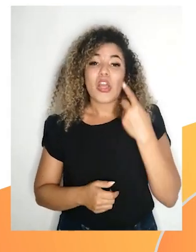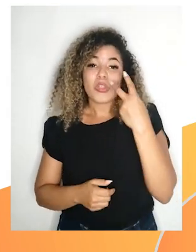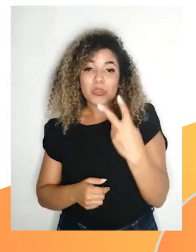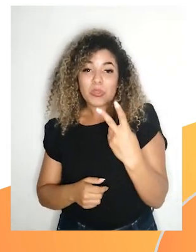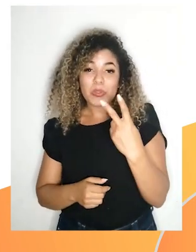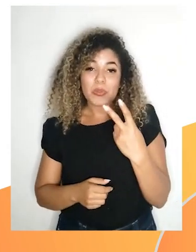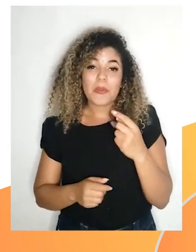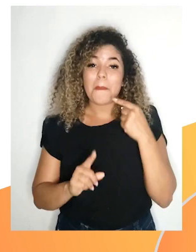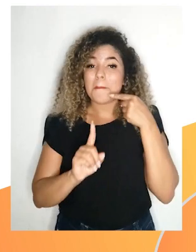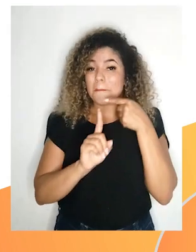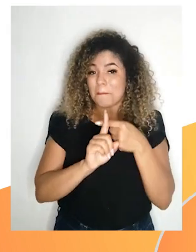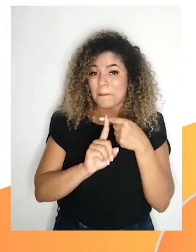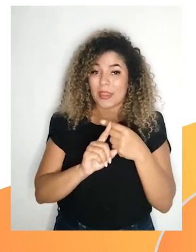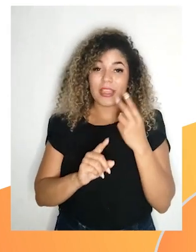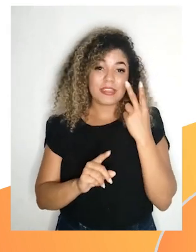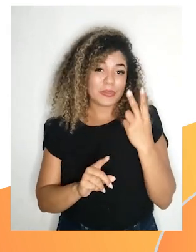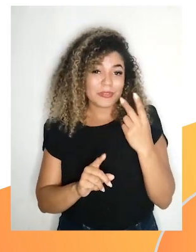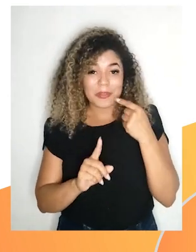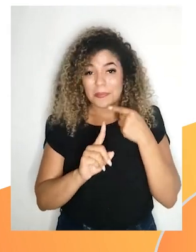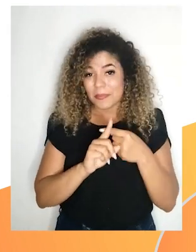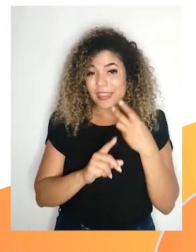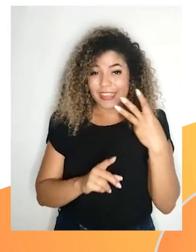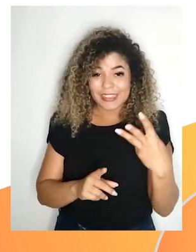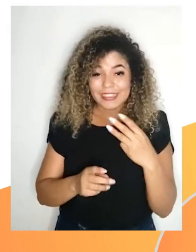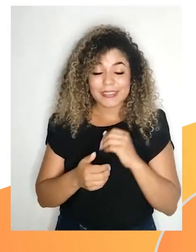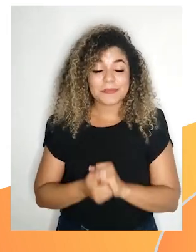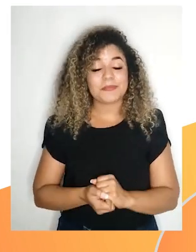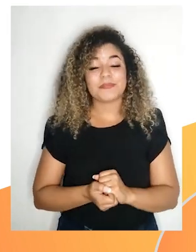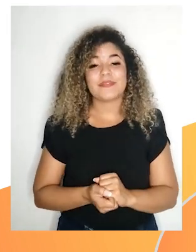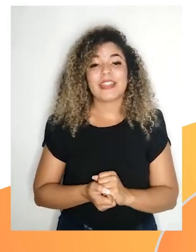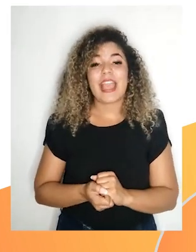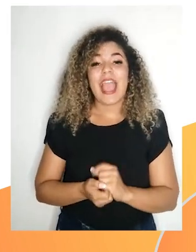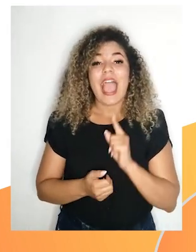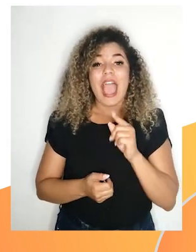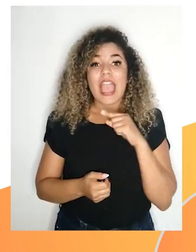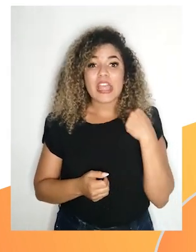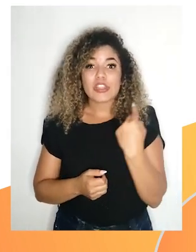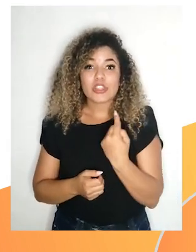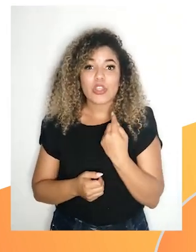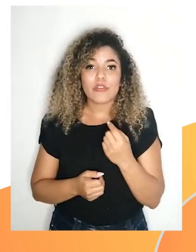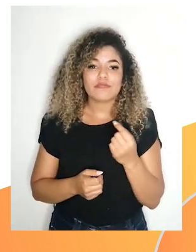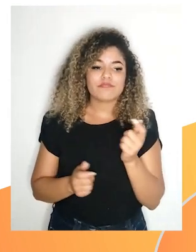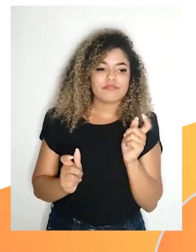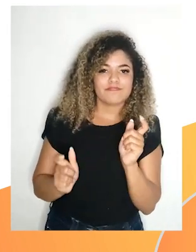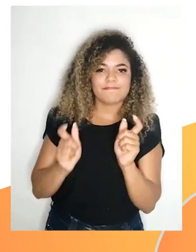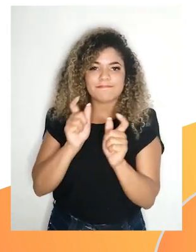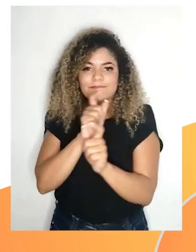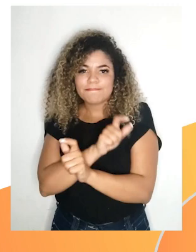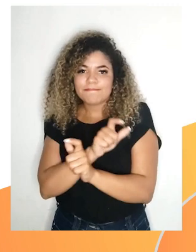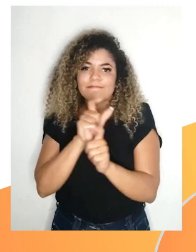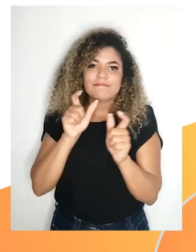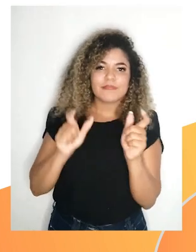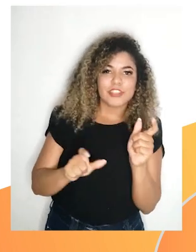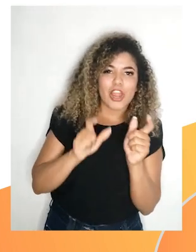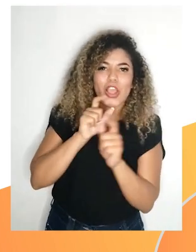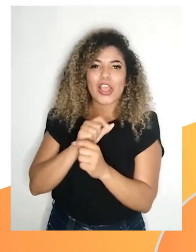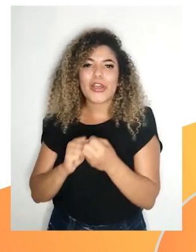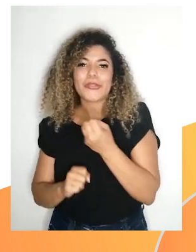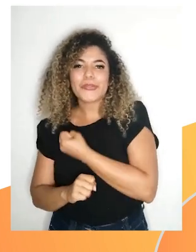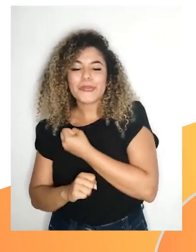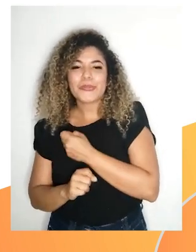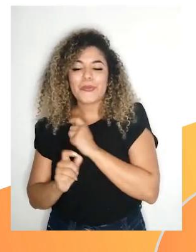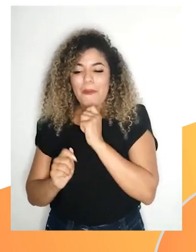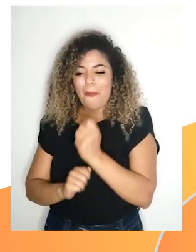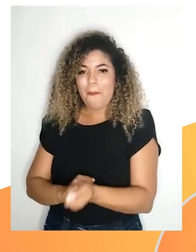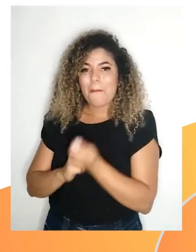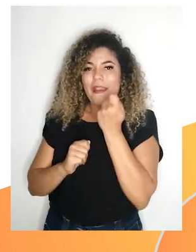2, 2 e 3. E aí a gente vai trocando os números que é sendo